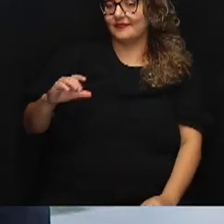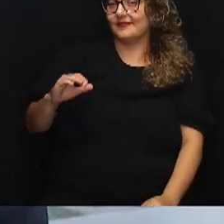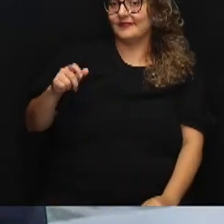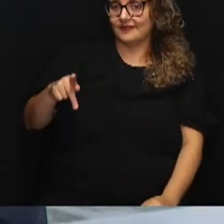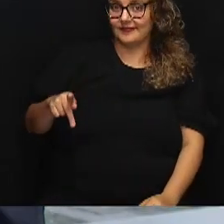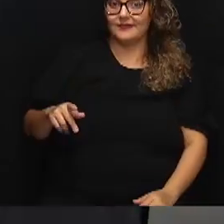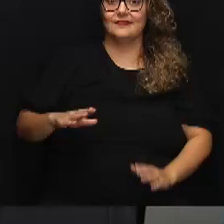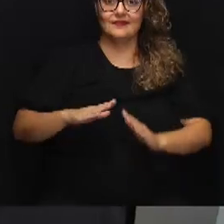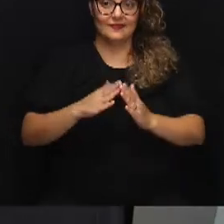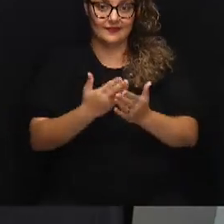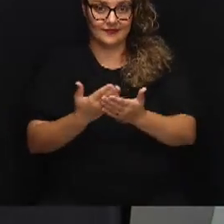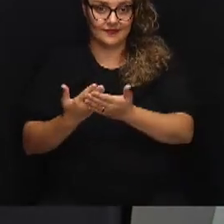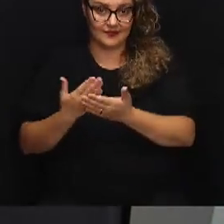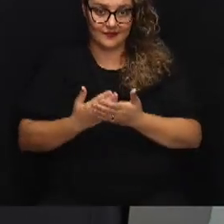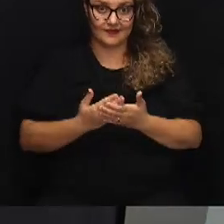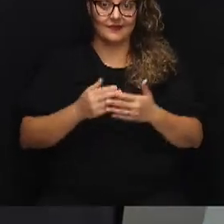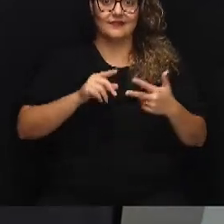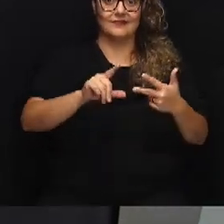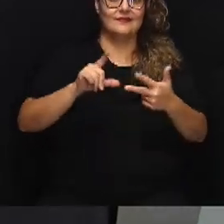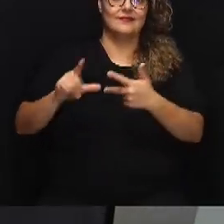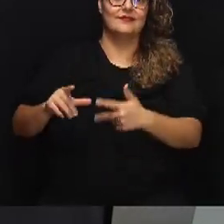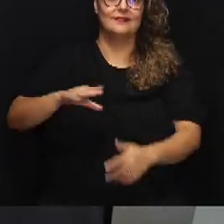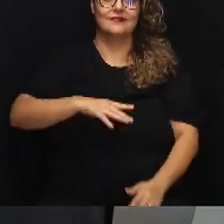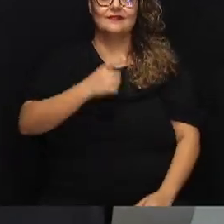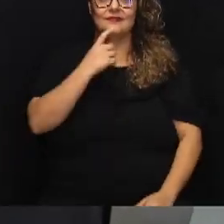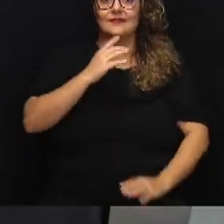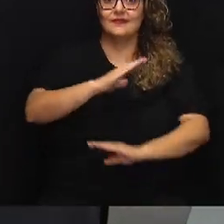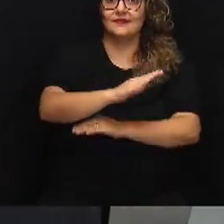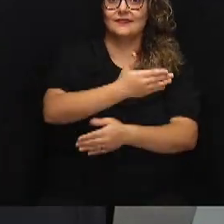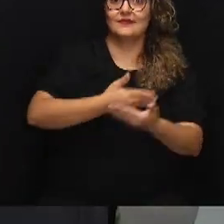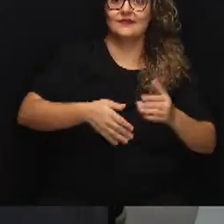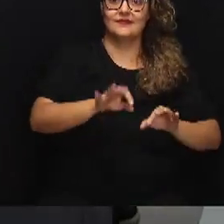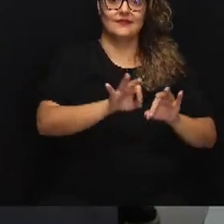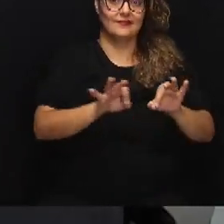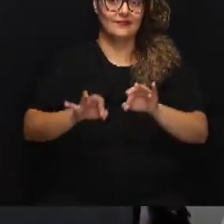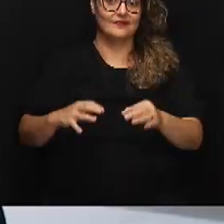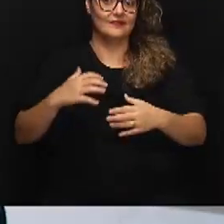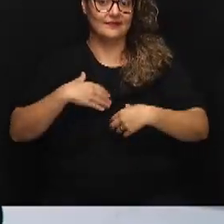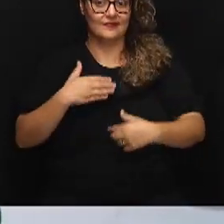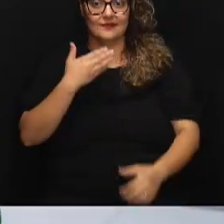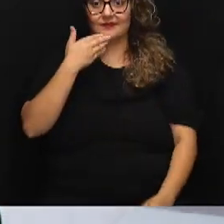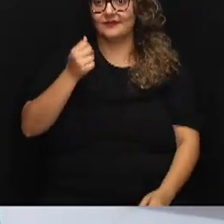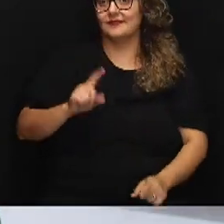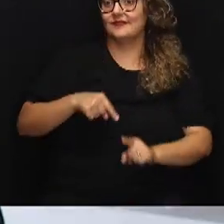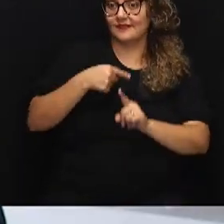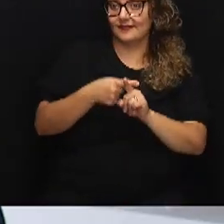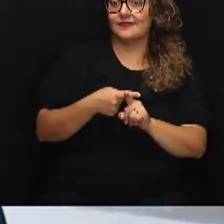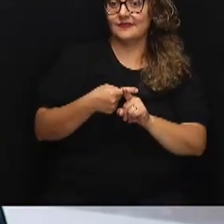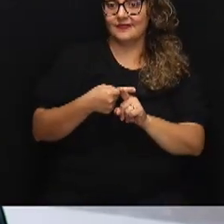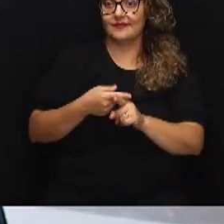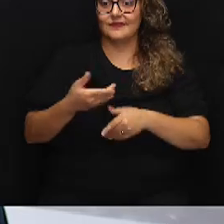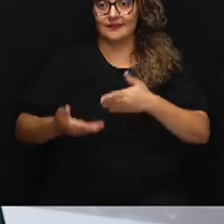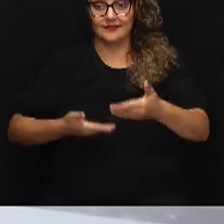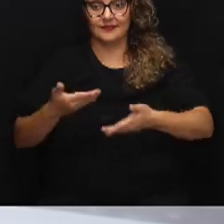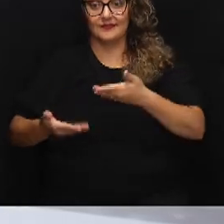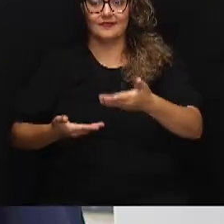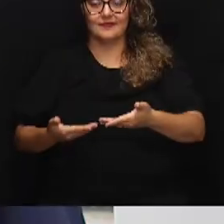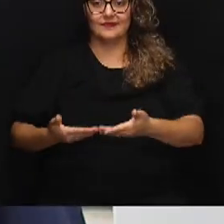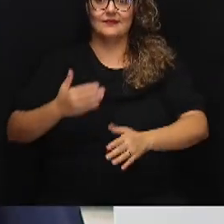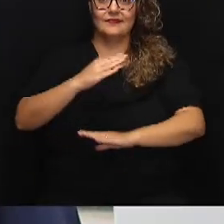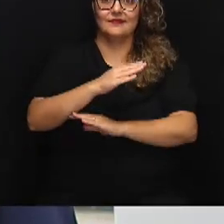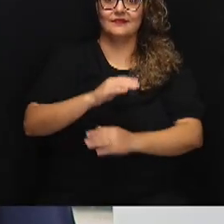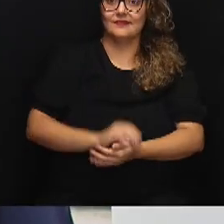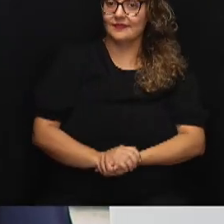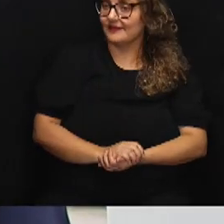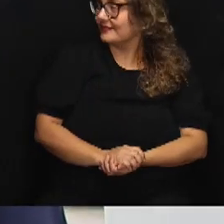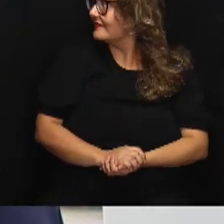de Campinas, o Câmara Integrada proporciona um clima organizacional cada vez mais positivo entre os servidores da Casa de Leis. Olha, é